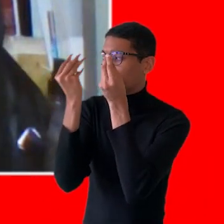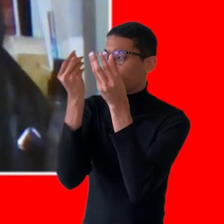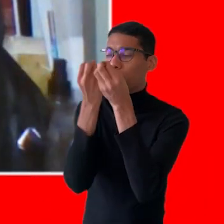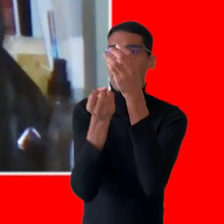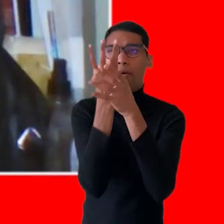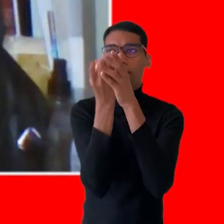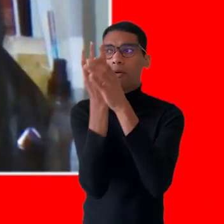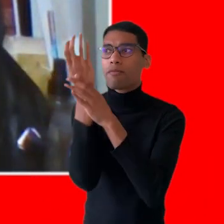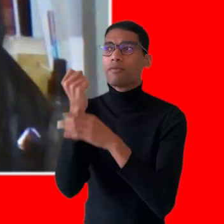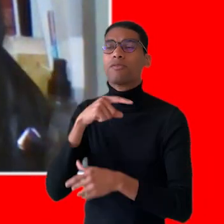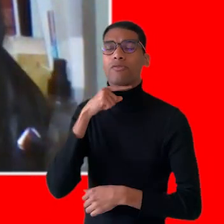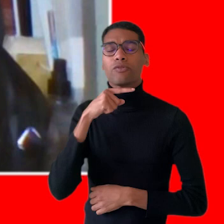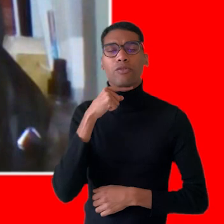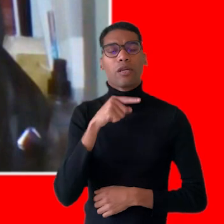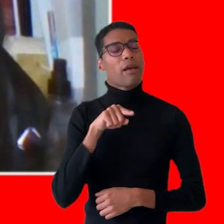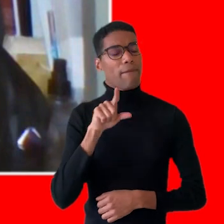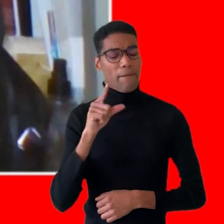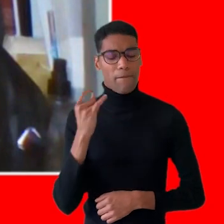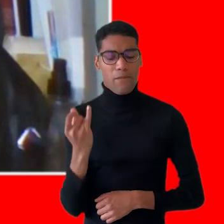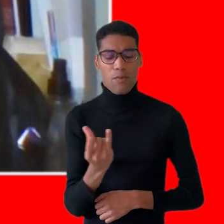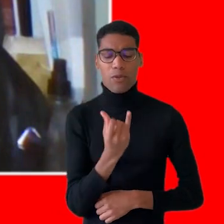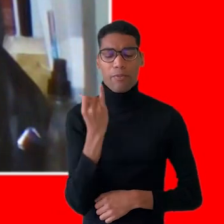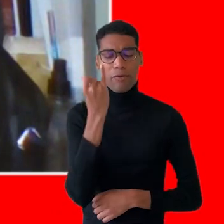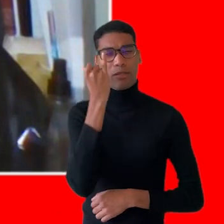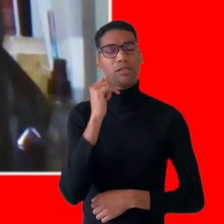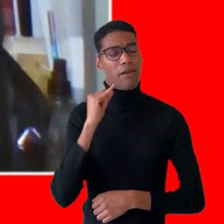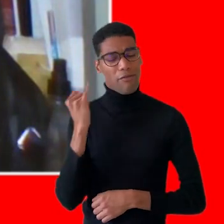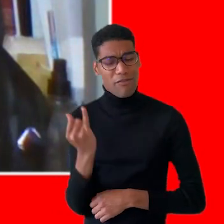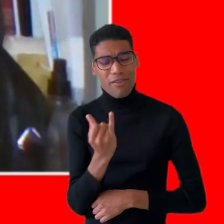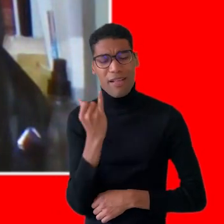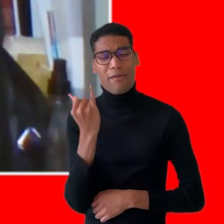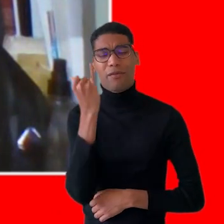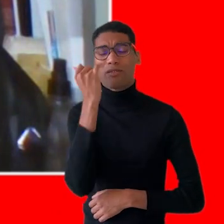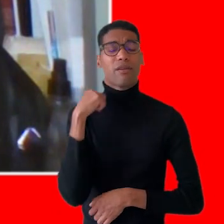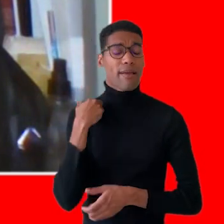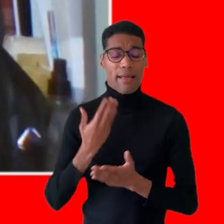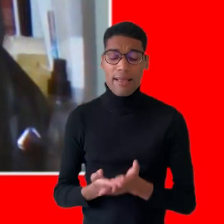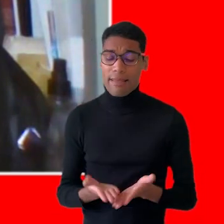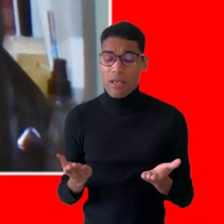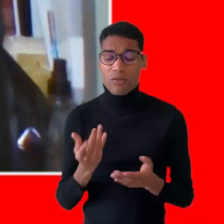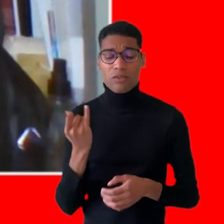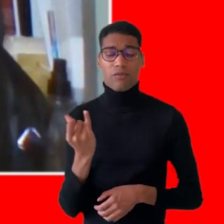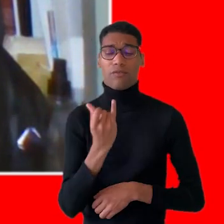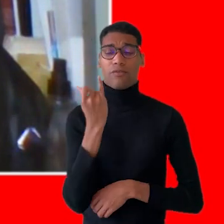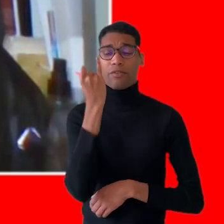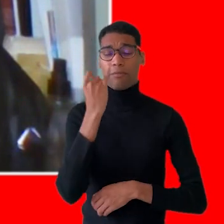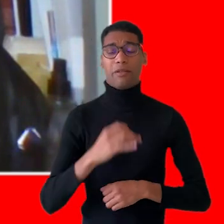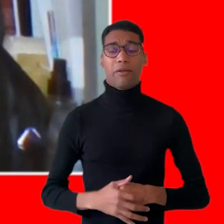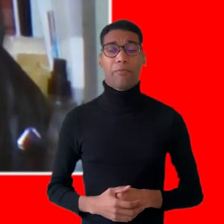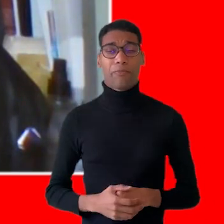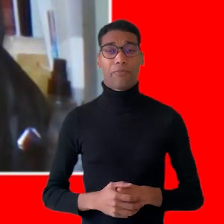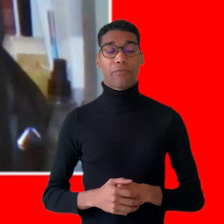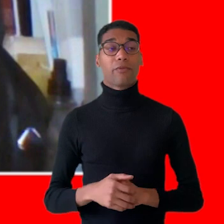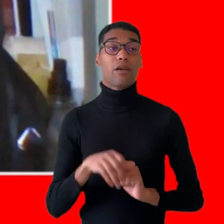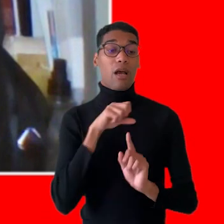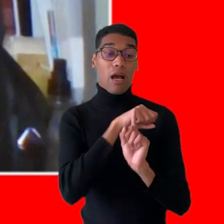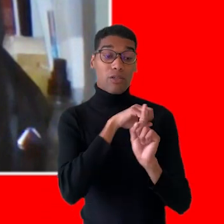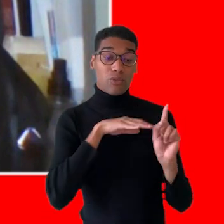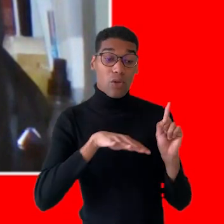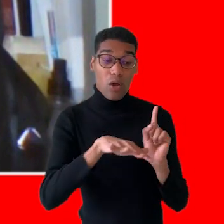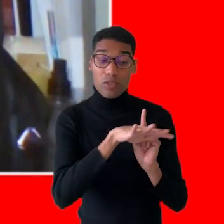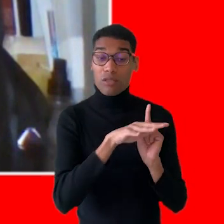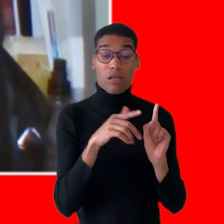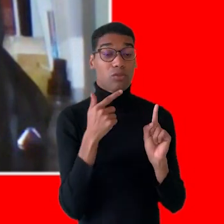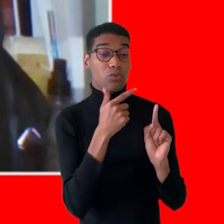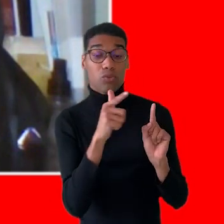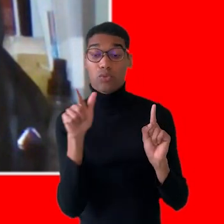incriados é fundamental, foi fundamental e é fundamental até hoje. As sociedades